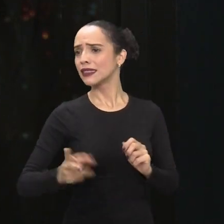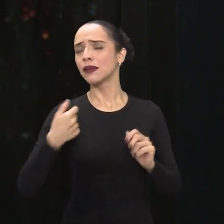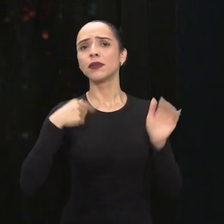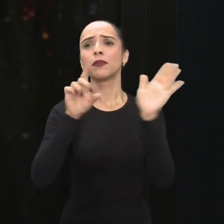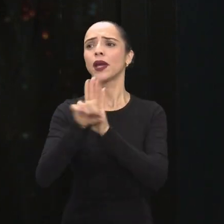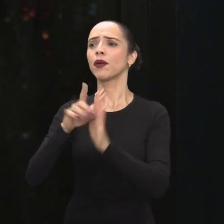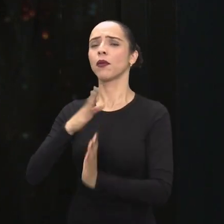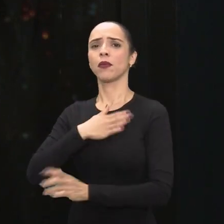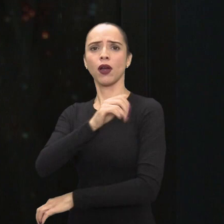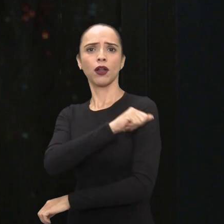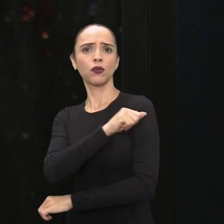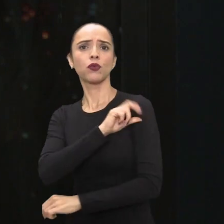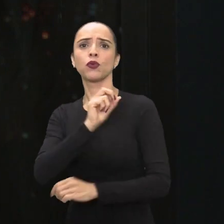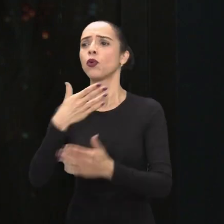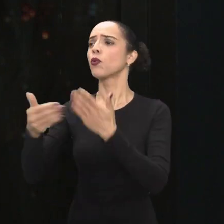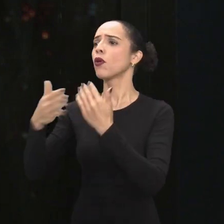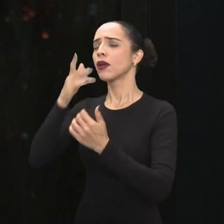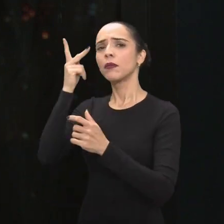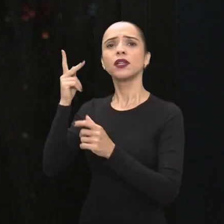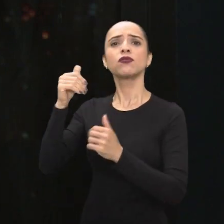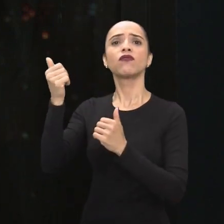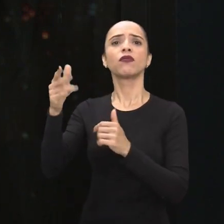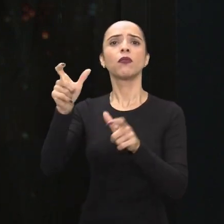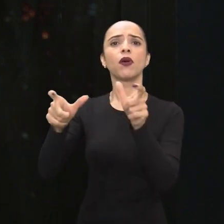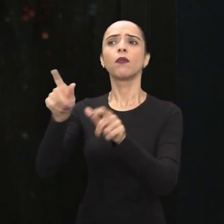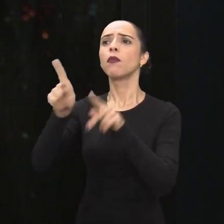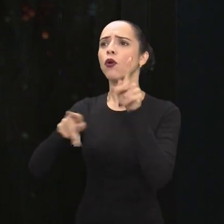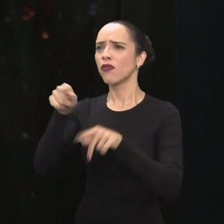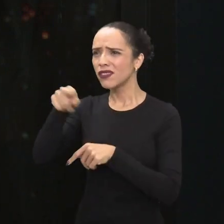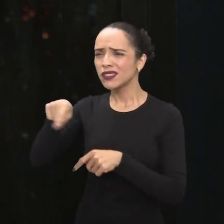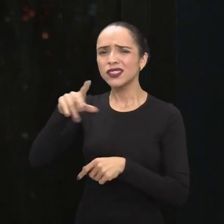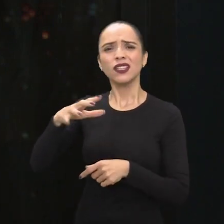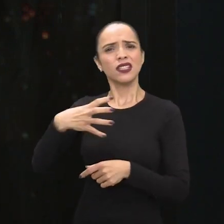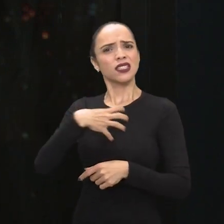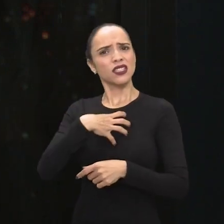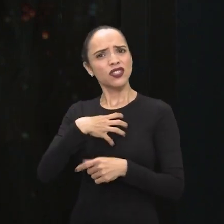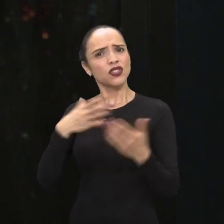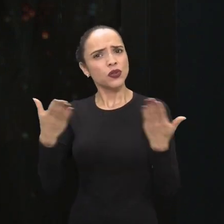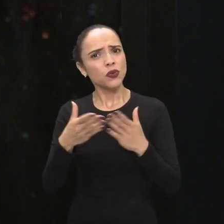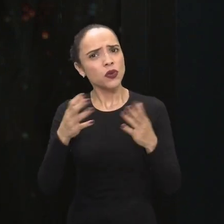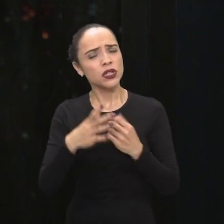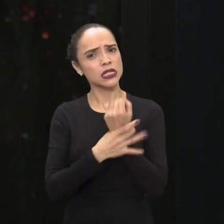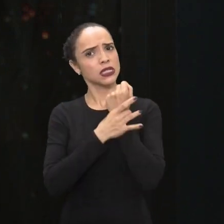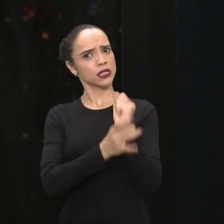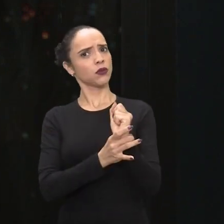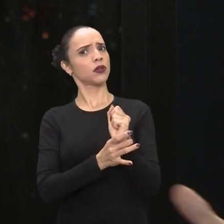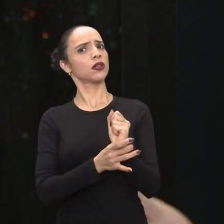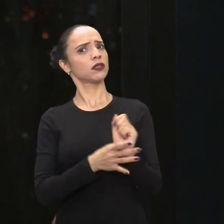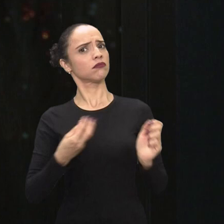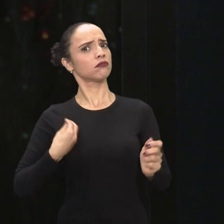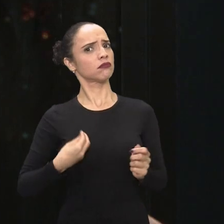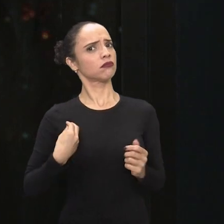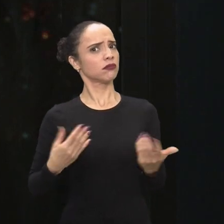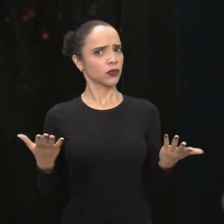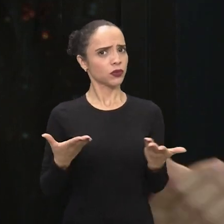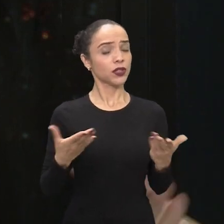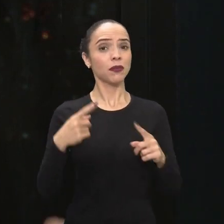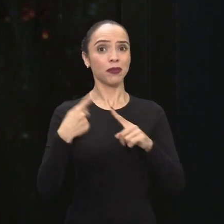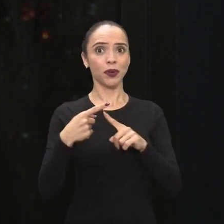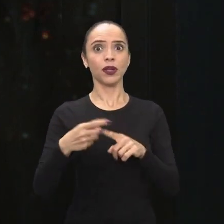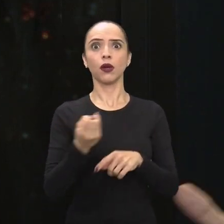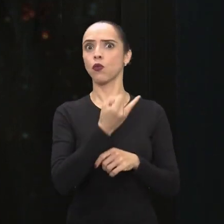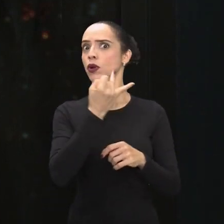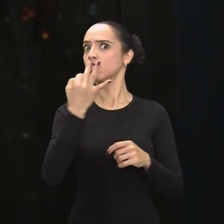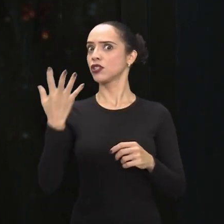pessoa do Povo né do telespectador Será que vocês estão se sentindo mais seguros e mais seguras hoje porque hoje a gente tem os maiores índices